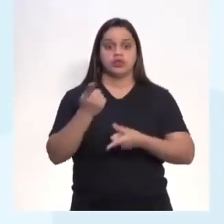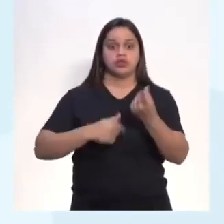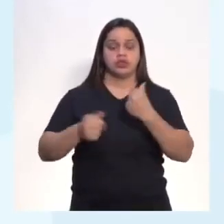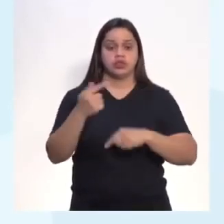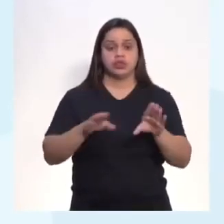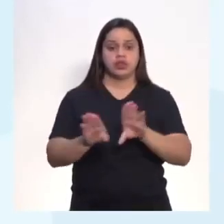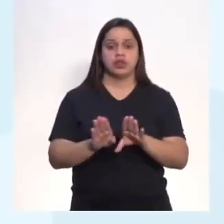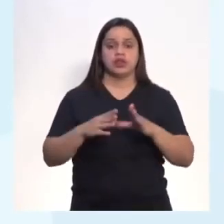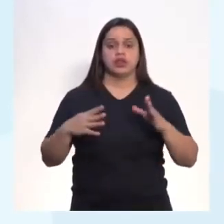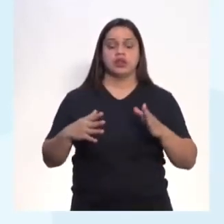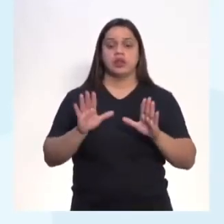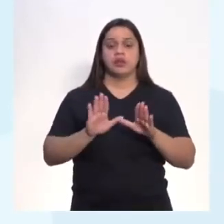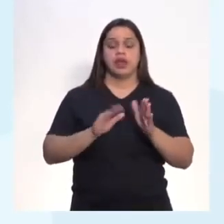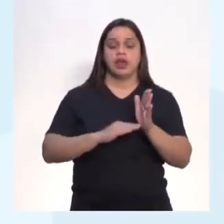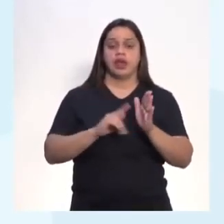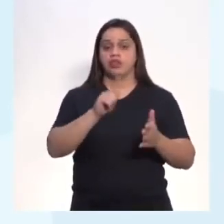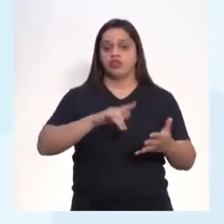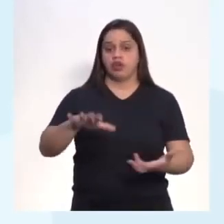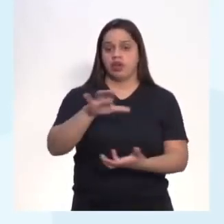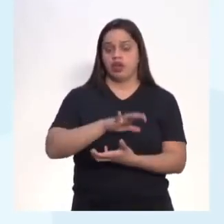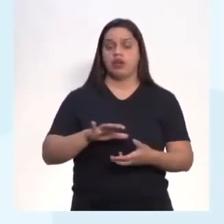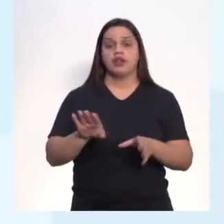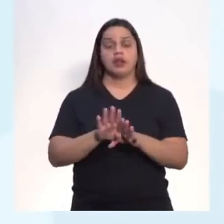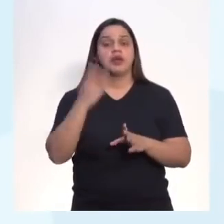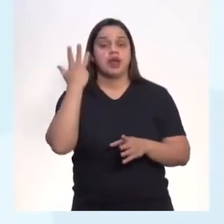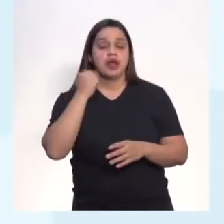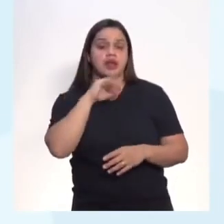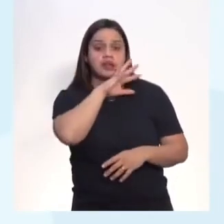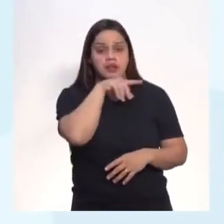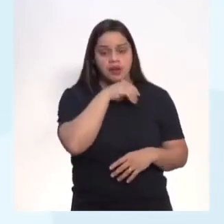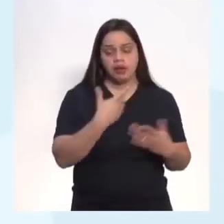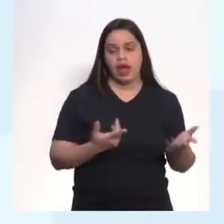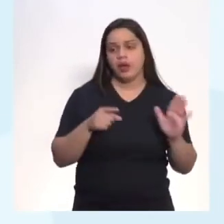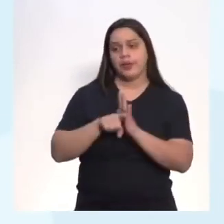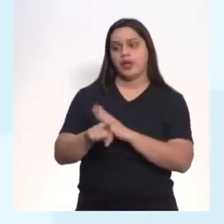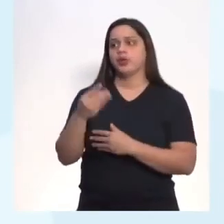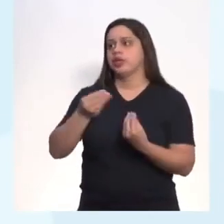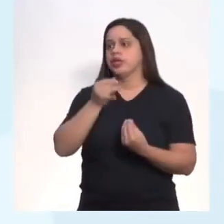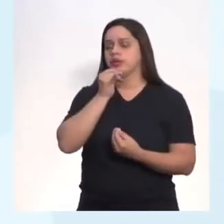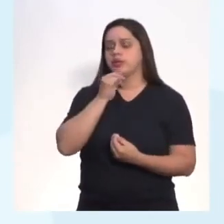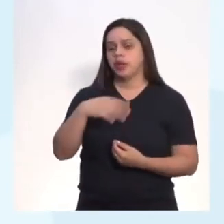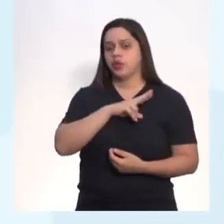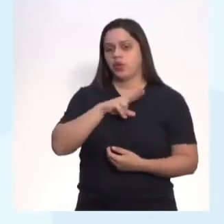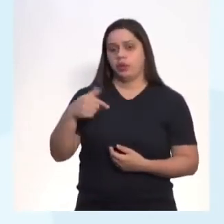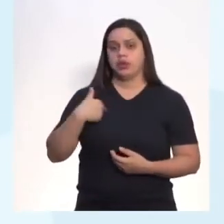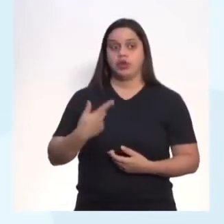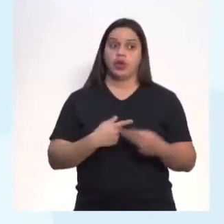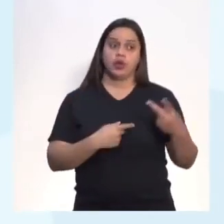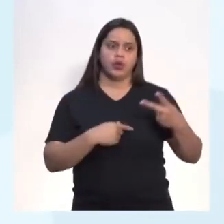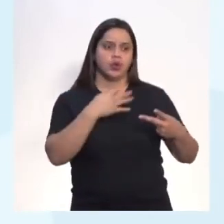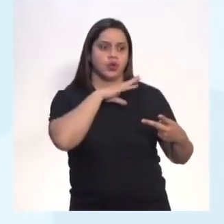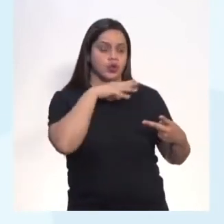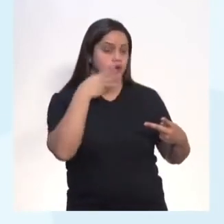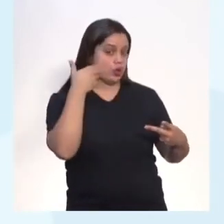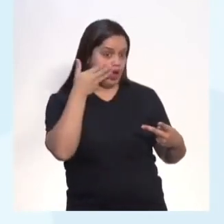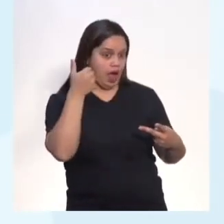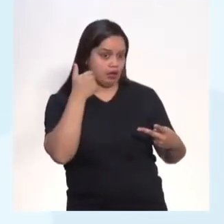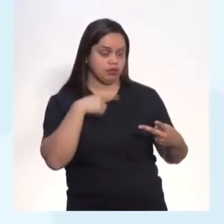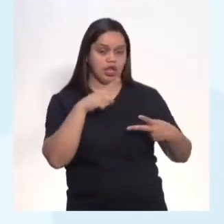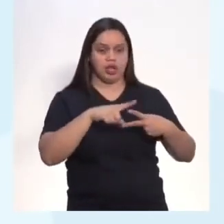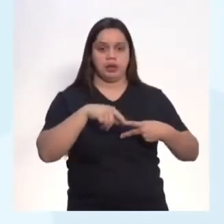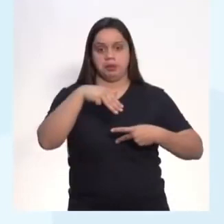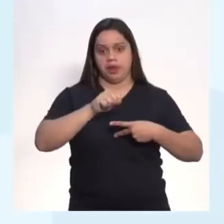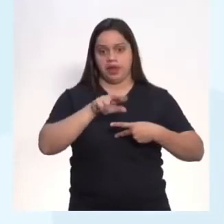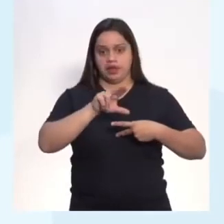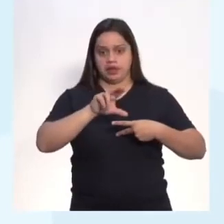exemplo, quando eu coloco lá o nominho do meu animal doméstico, como é o nome do seu gato, Mônica? Eu tenho duas, a Mercedes e a Mel. Comum, né? E aí,